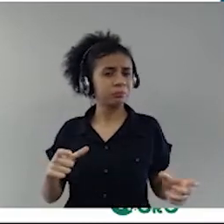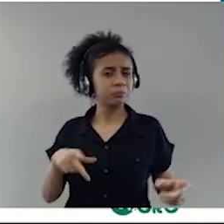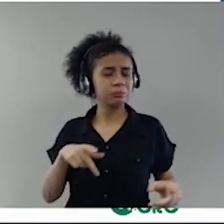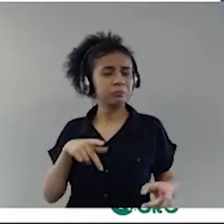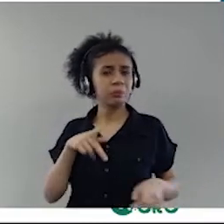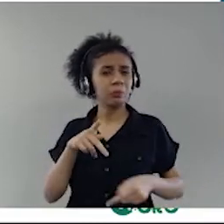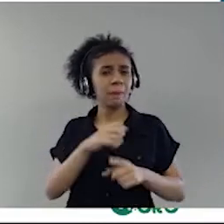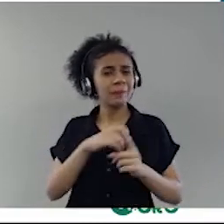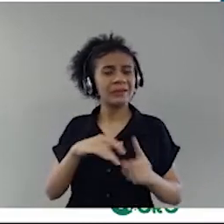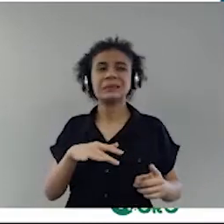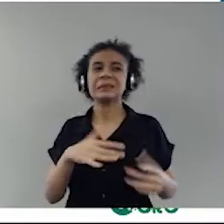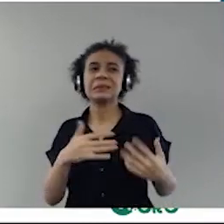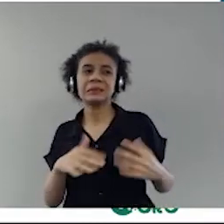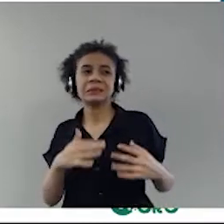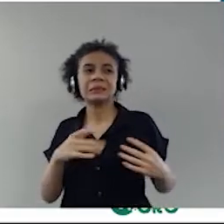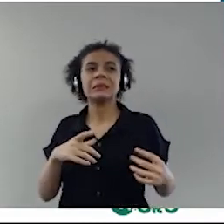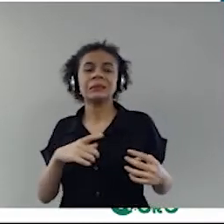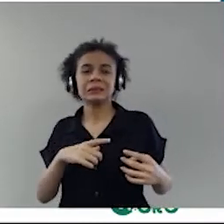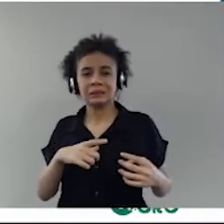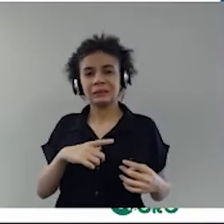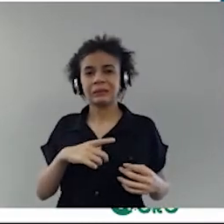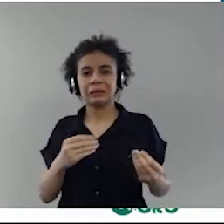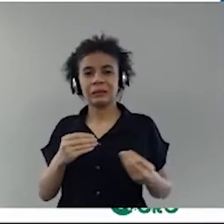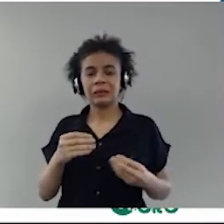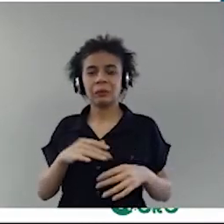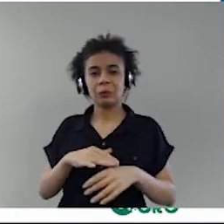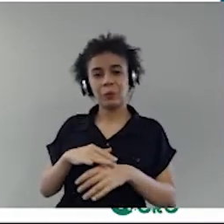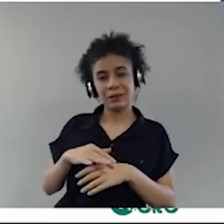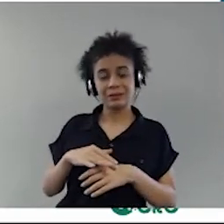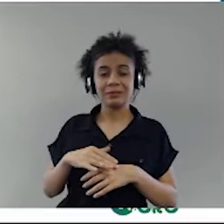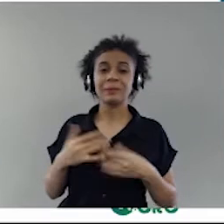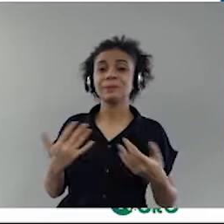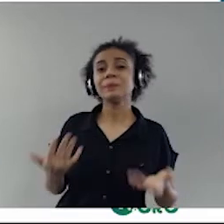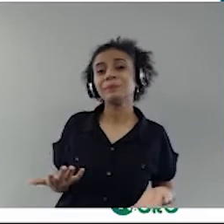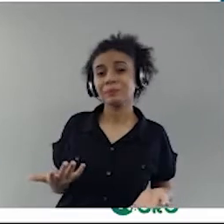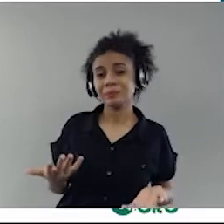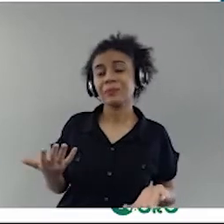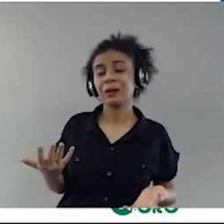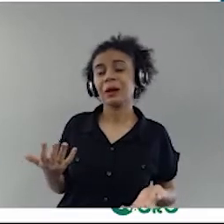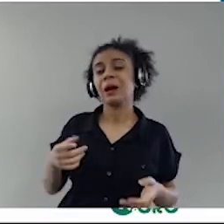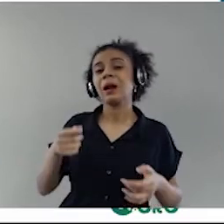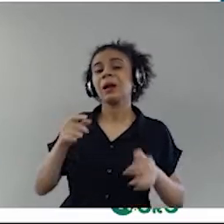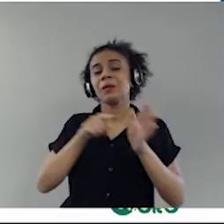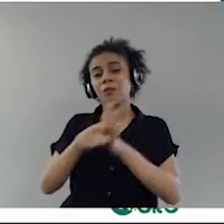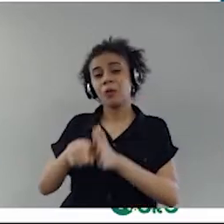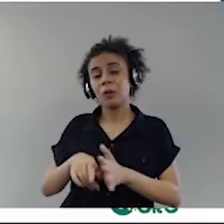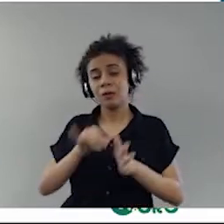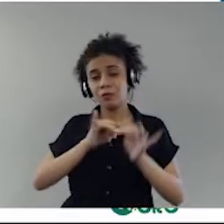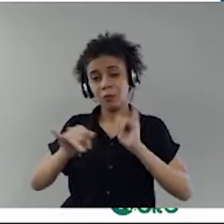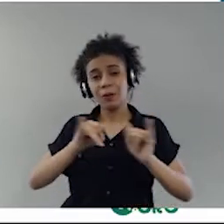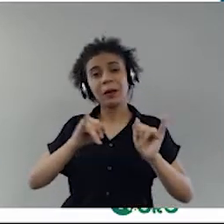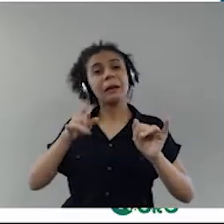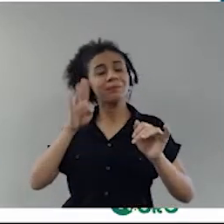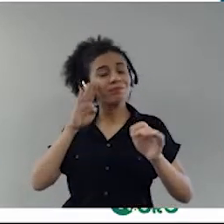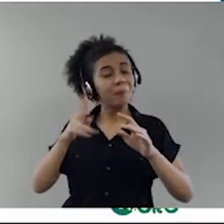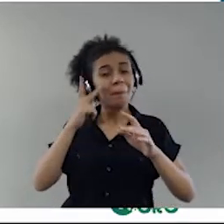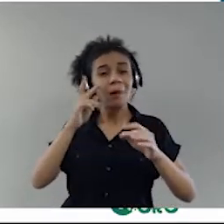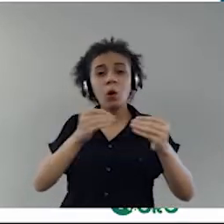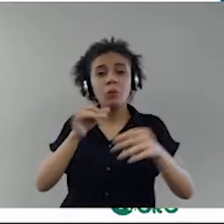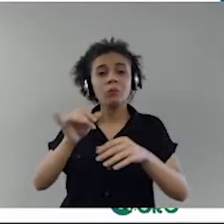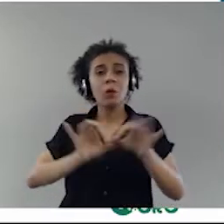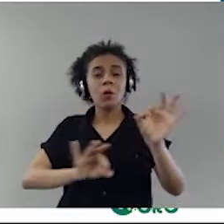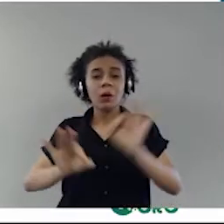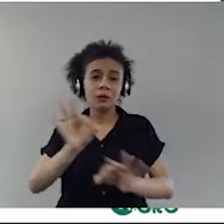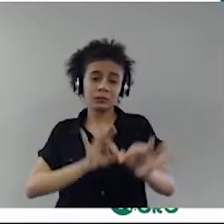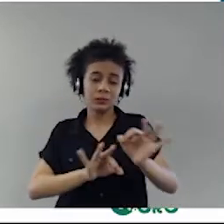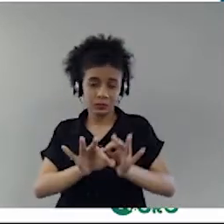população ainda vulnerável, suscetível à doença. Então, esses aspectos são fundamentais para o planejamento e também